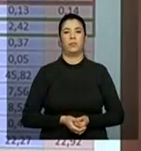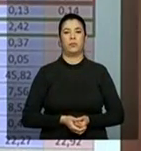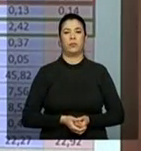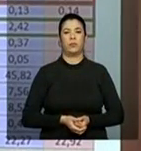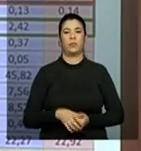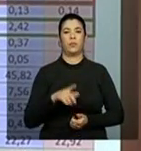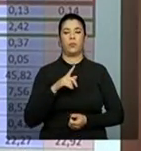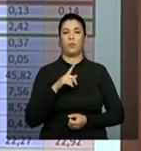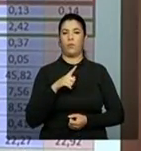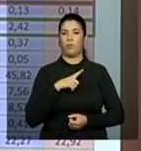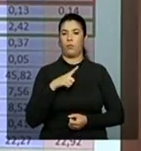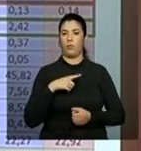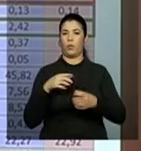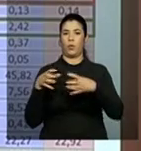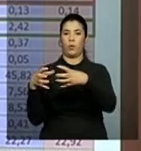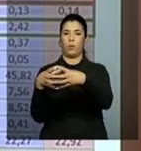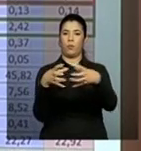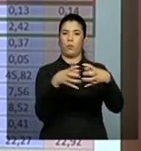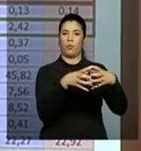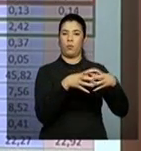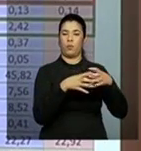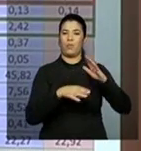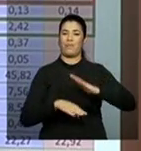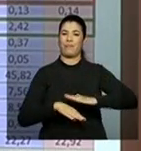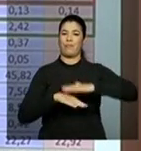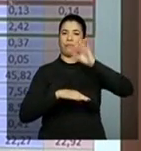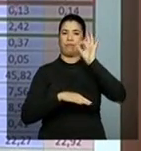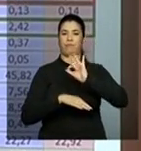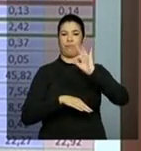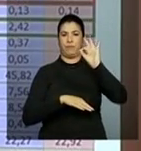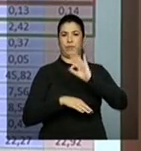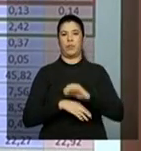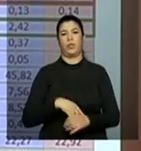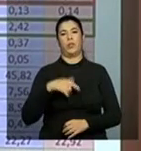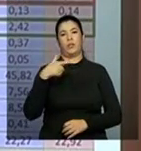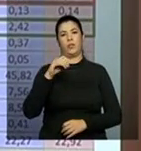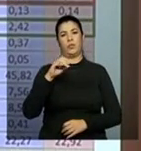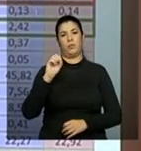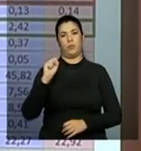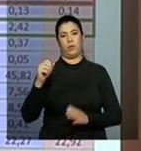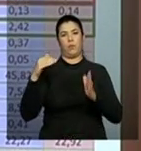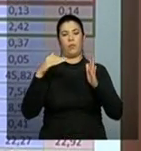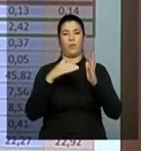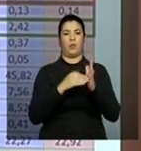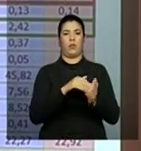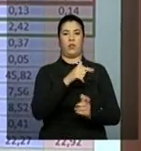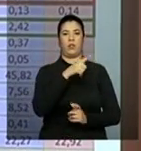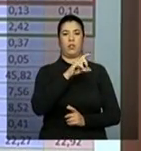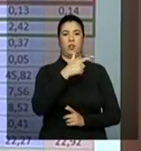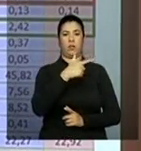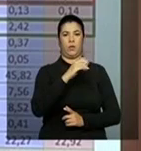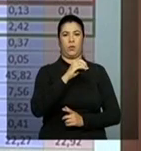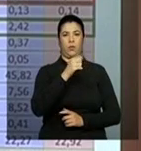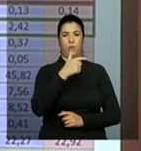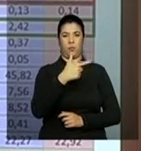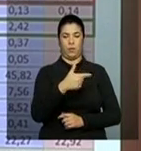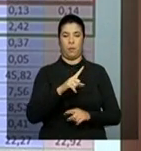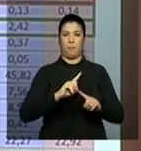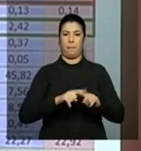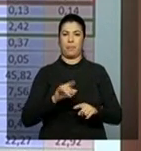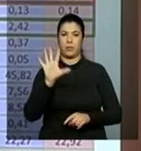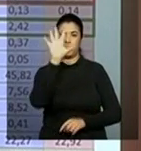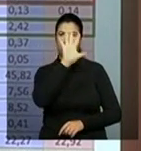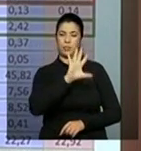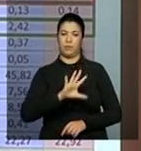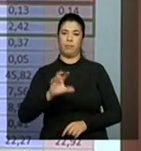maiores aumentos entre 2008 e 2012, apesar da participação pequena delas na área total, mas cabe